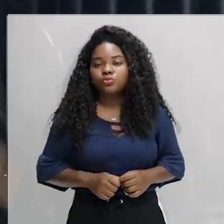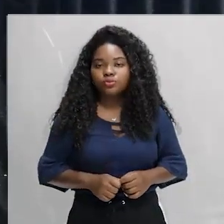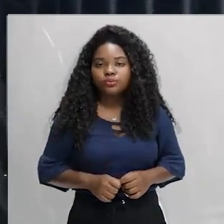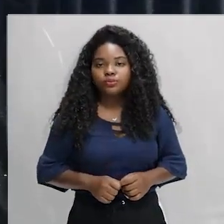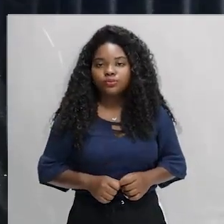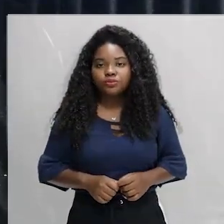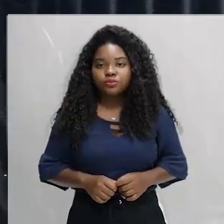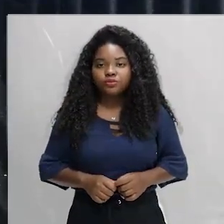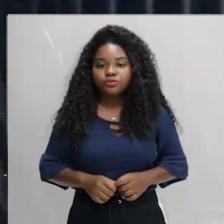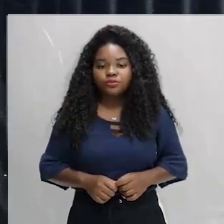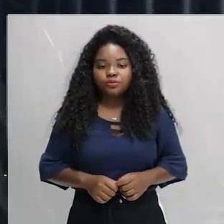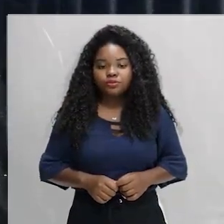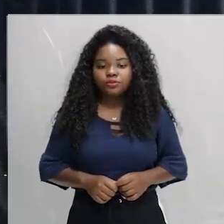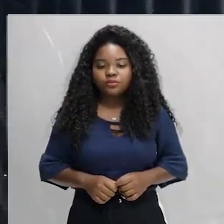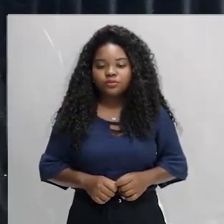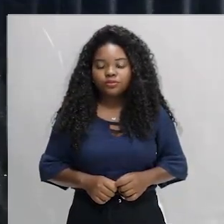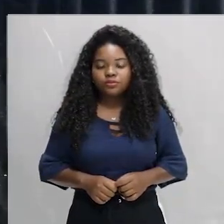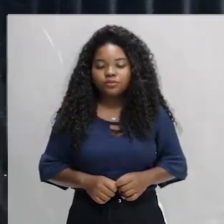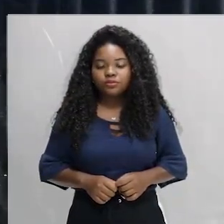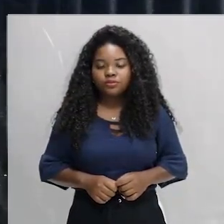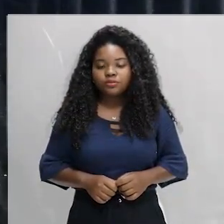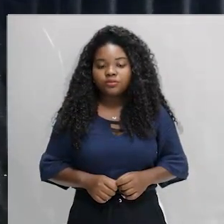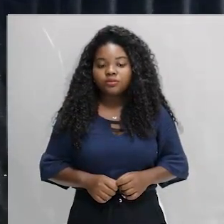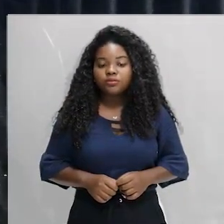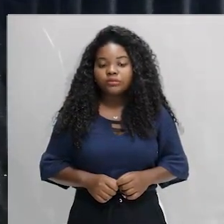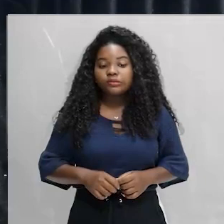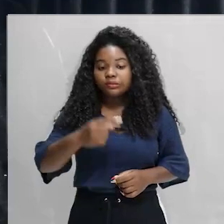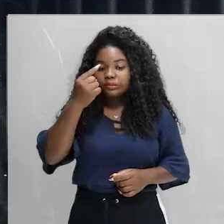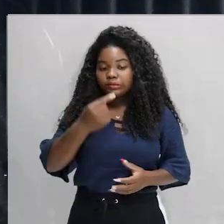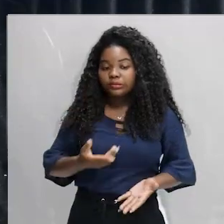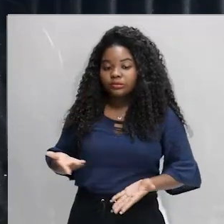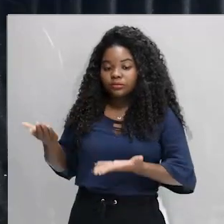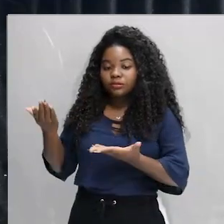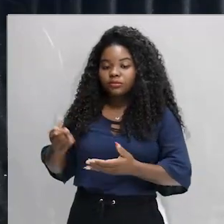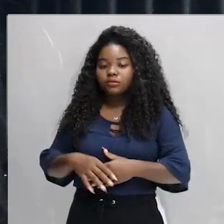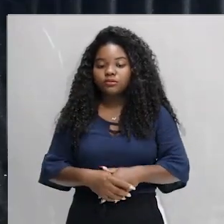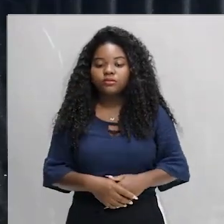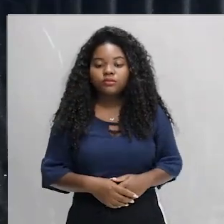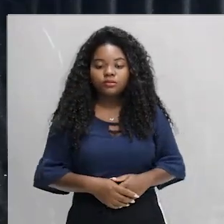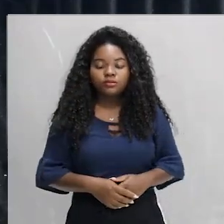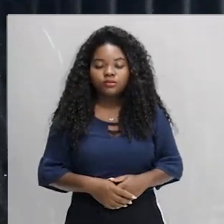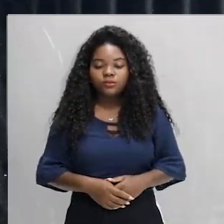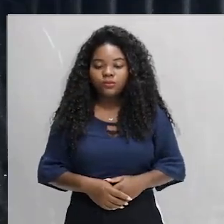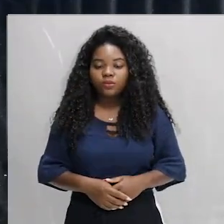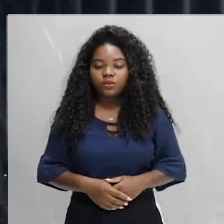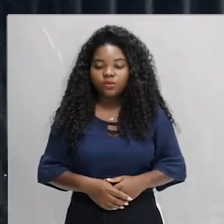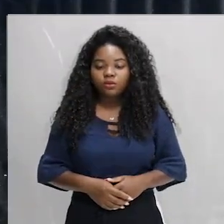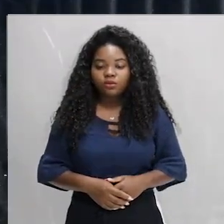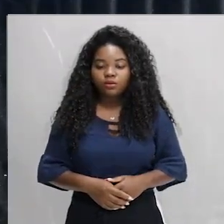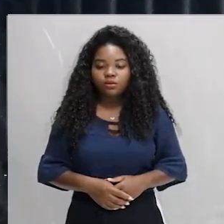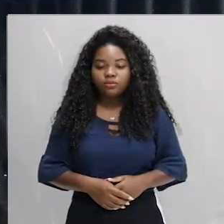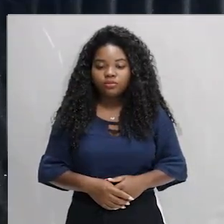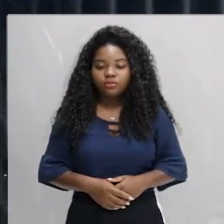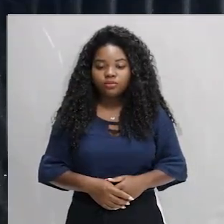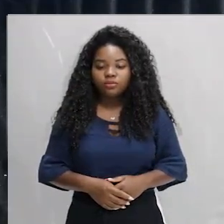luxuosos. Então, nesse comercial aqui desse carro, Altos, né, a altura do carro, é